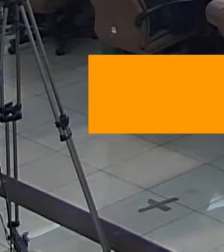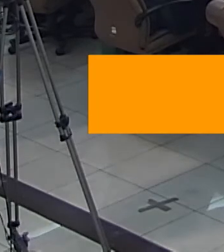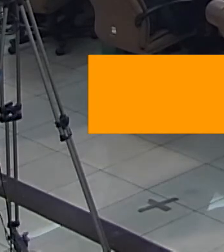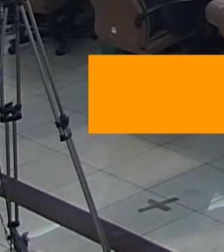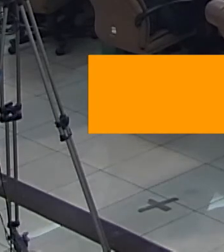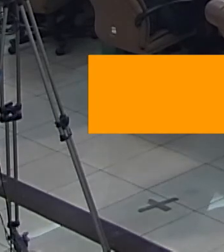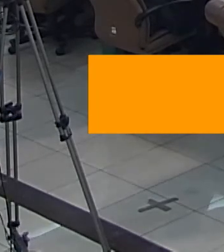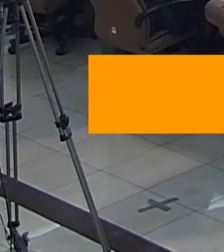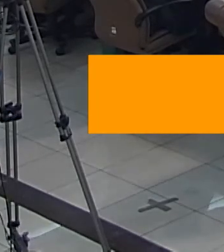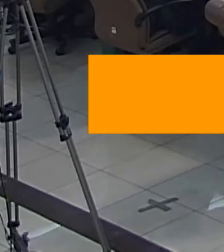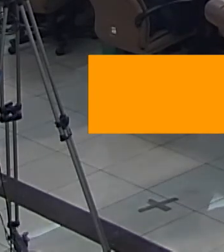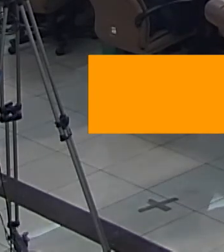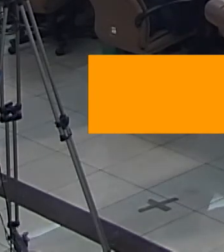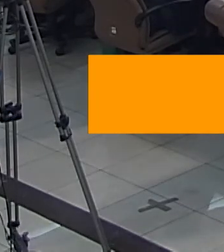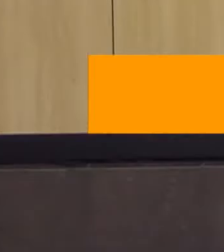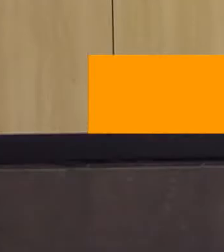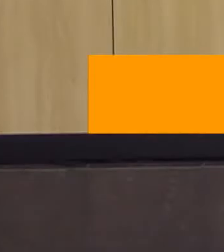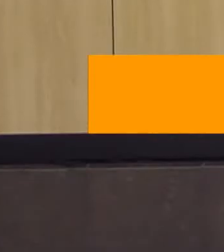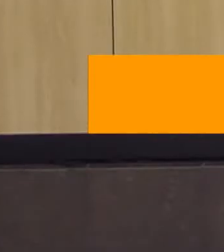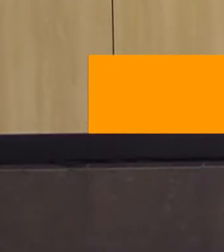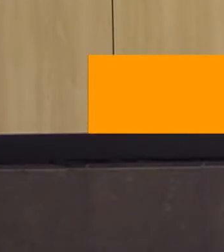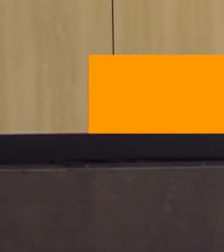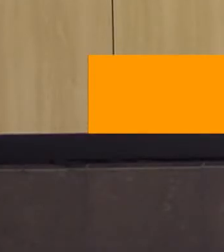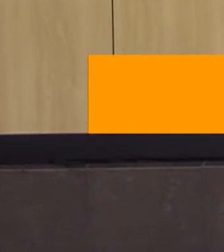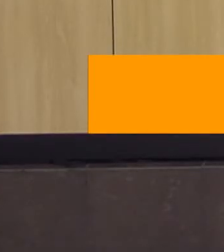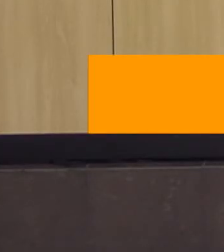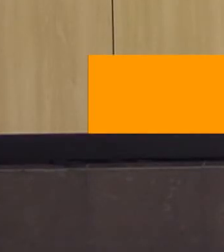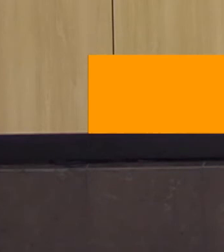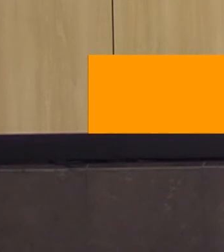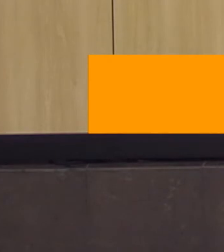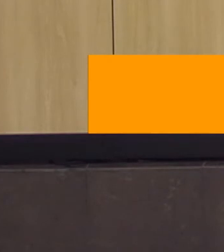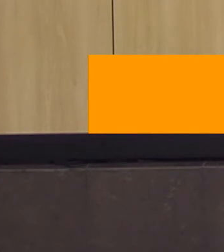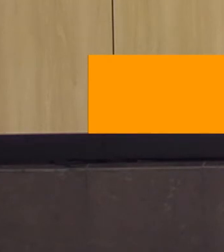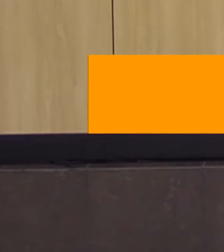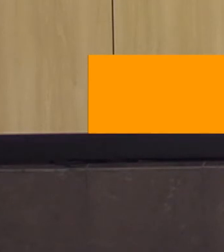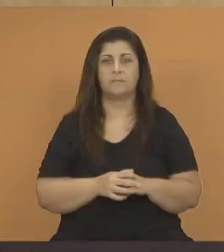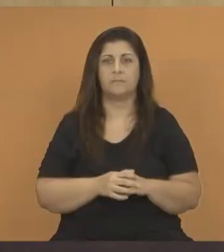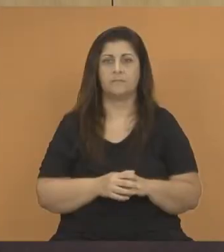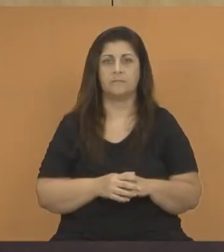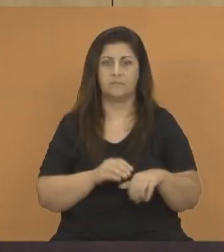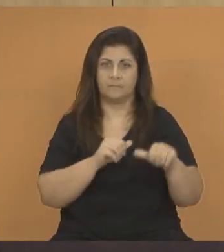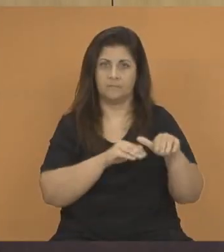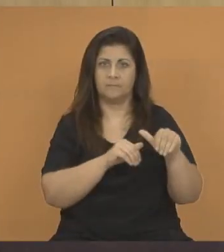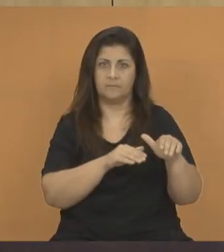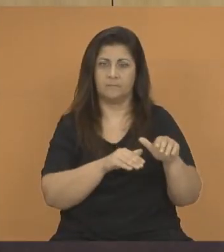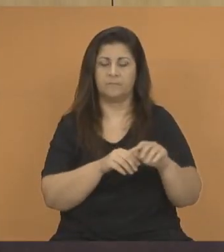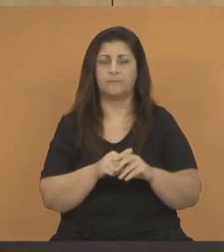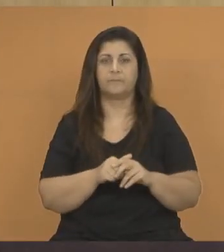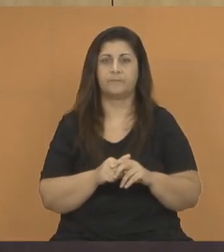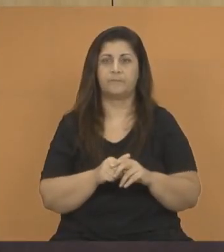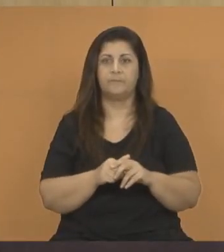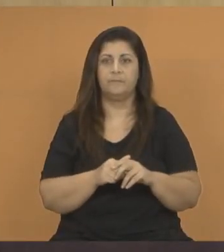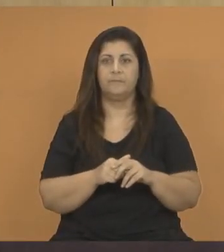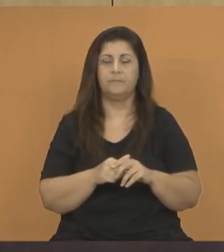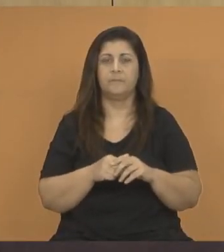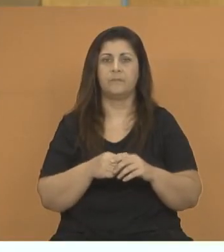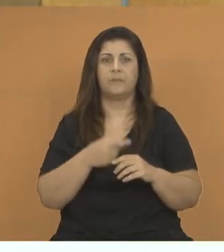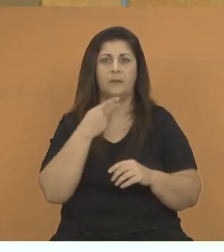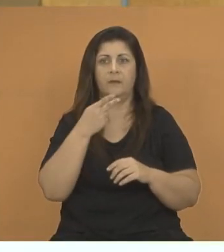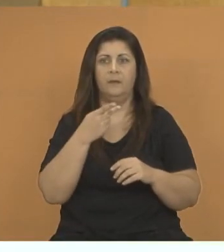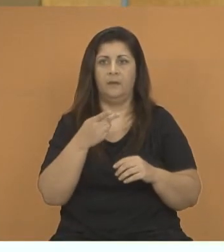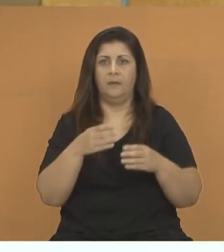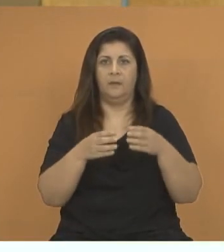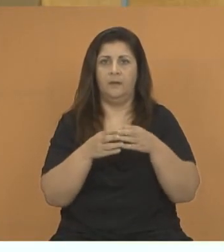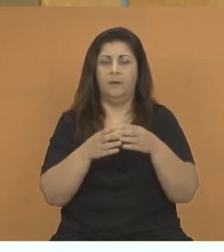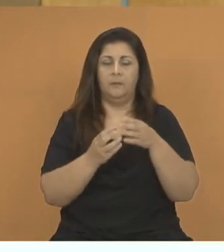Projeto de Decreto Legislativo número 12, de 26 de setembro de 2017, dispõe sobre a criação, no âmbito